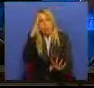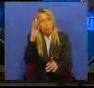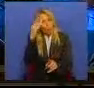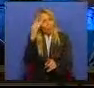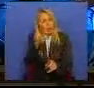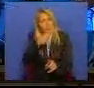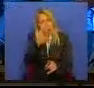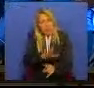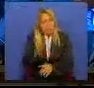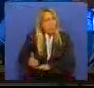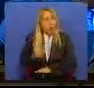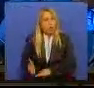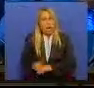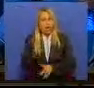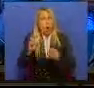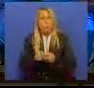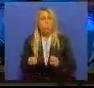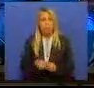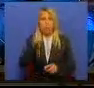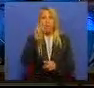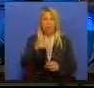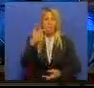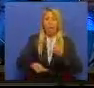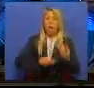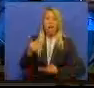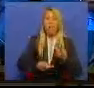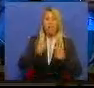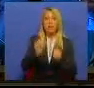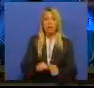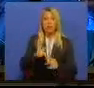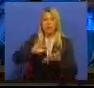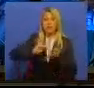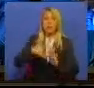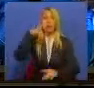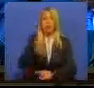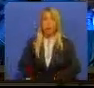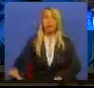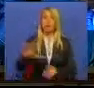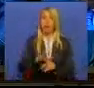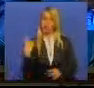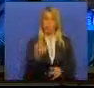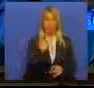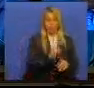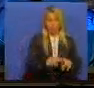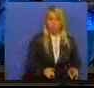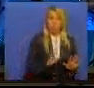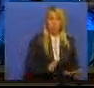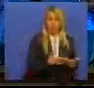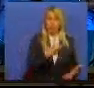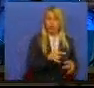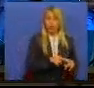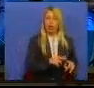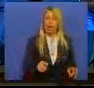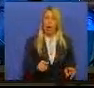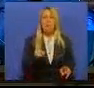de exames nacionais, onde, já sabemos, nos distinguimos. Mas, assim como já nos deram razão em muita coisa, um dia nos